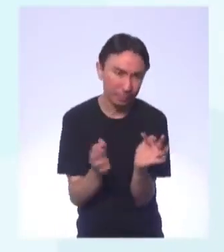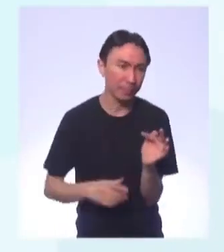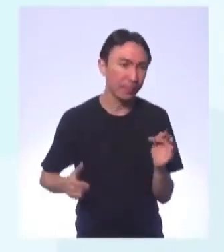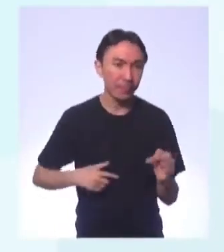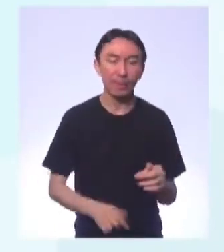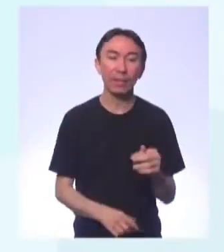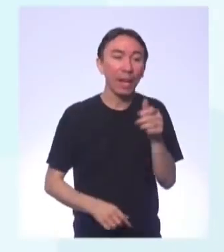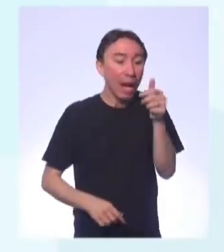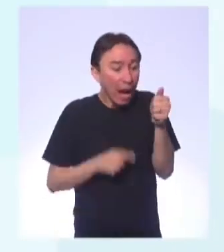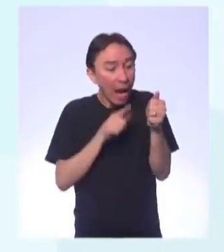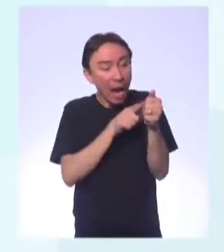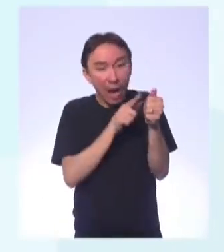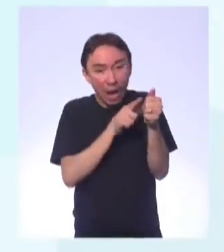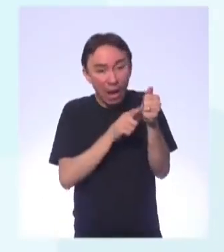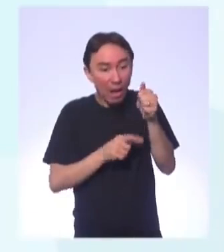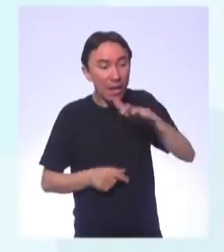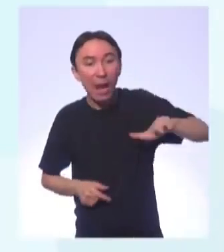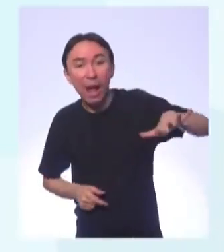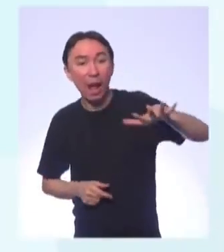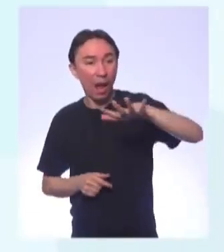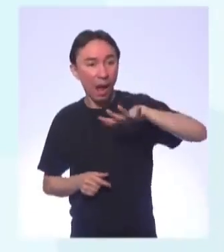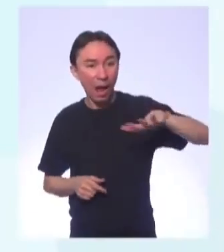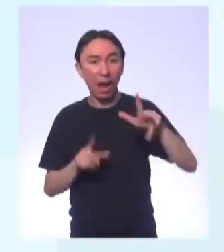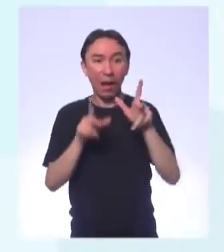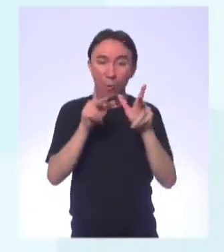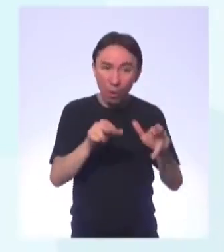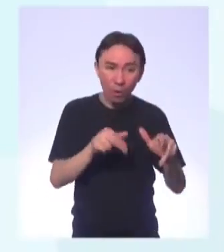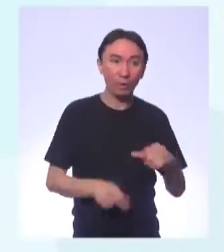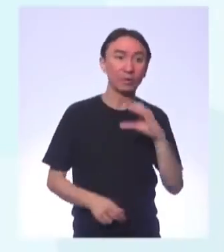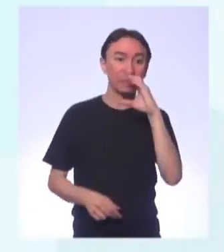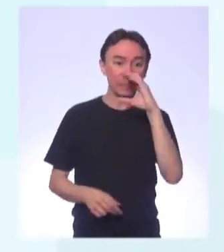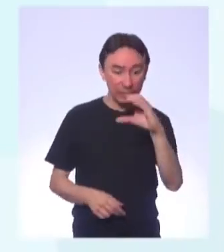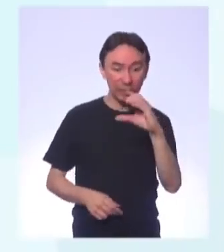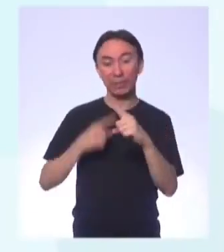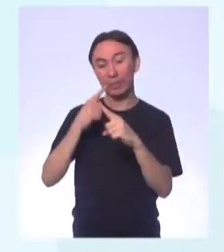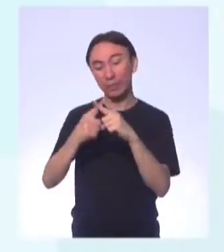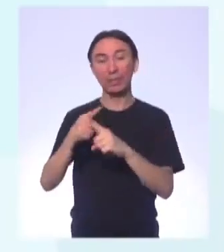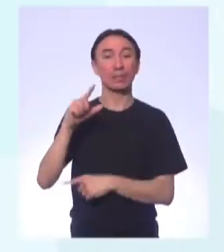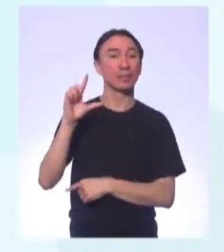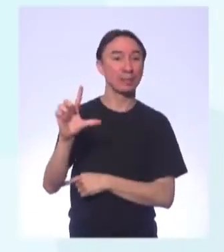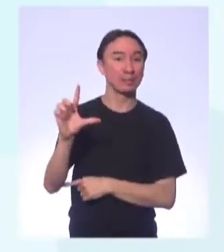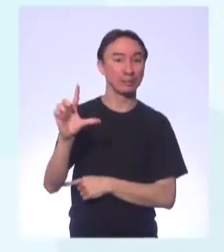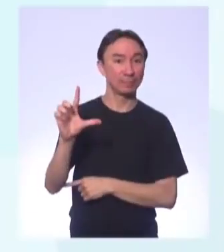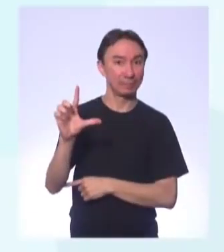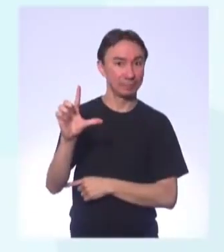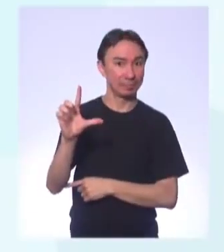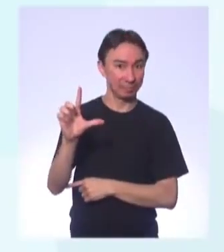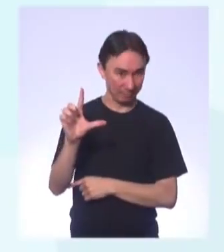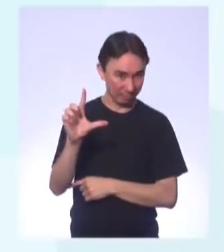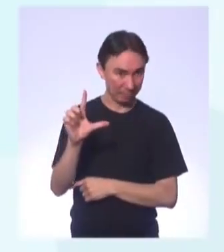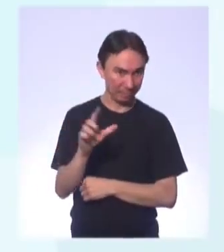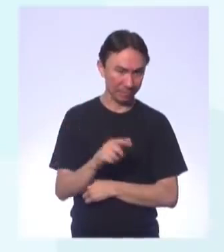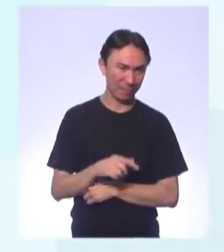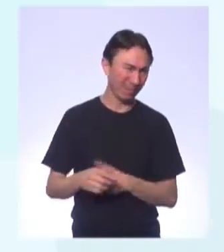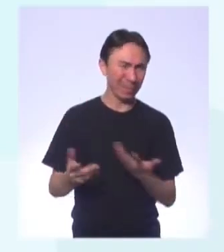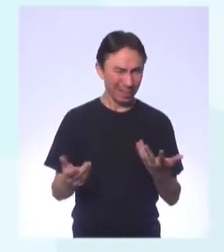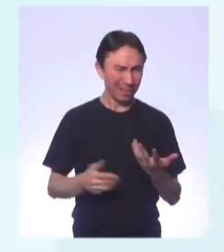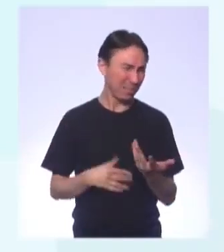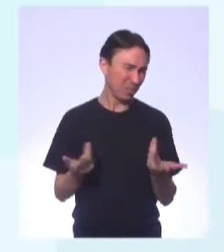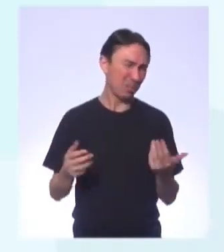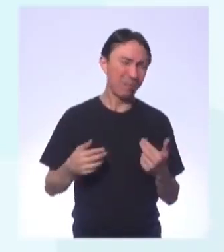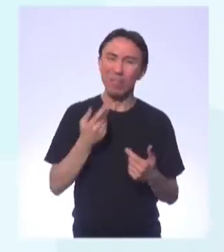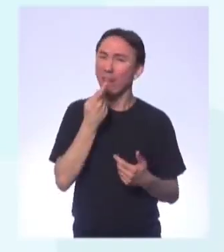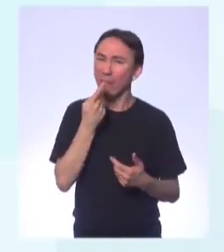vezes a largura. Aqui ó multiplicação então eu transformei da linguagem cotidiana